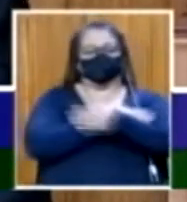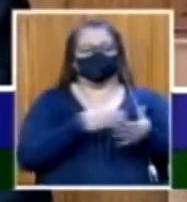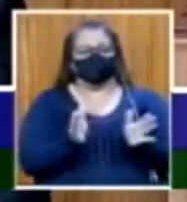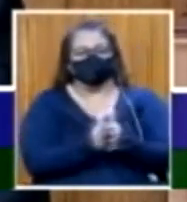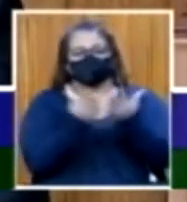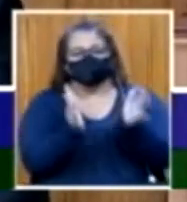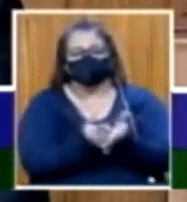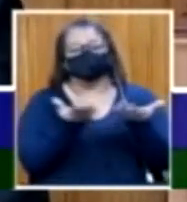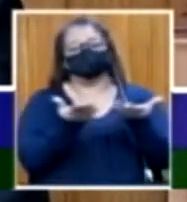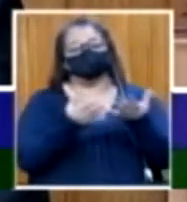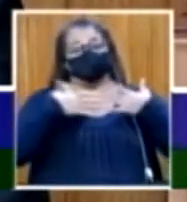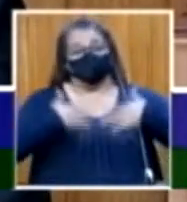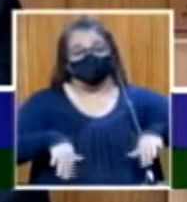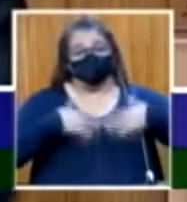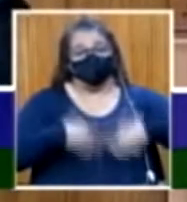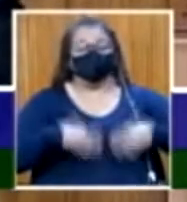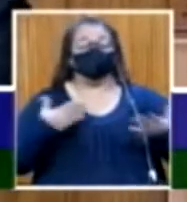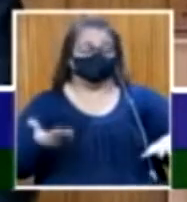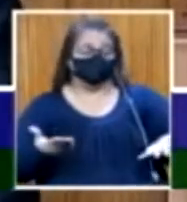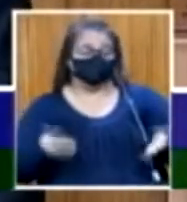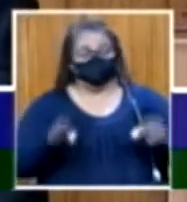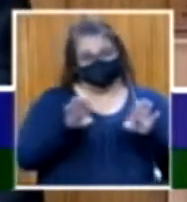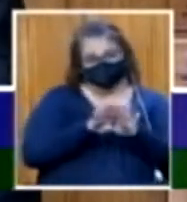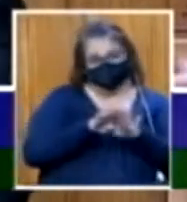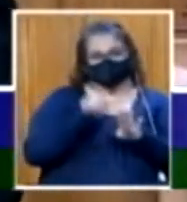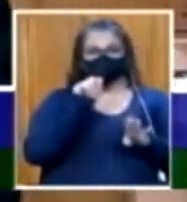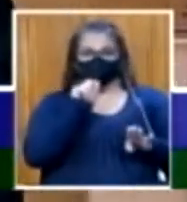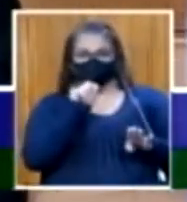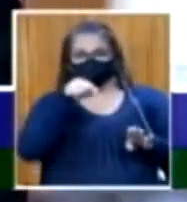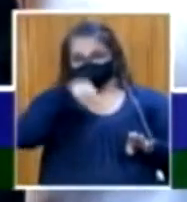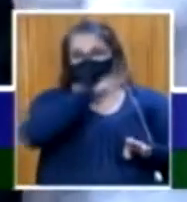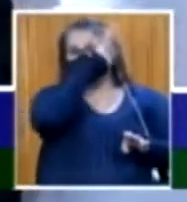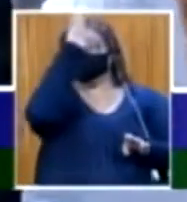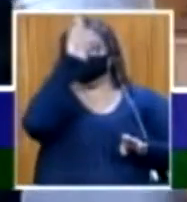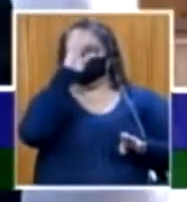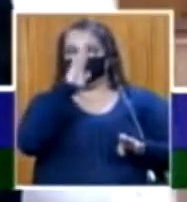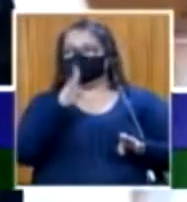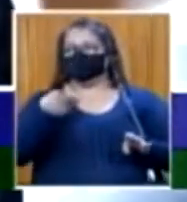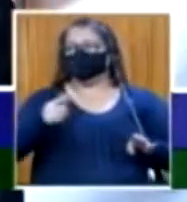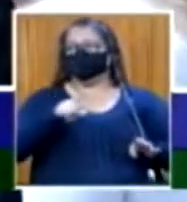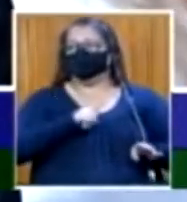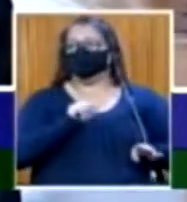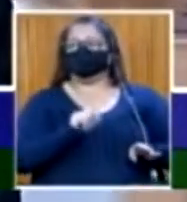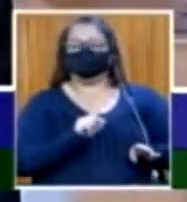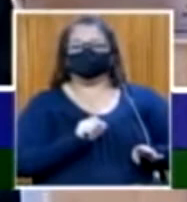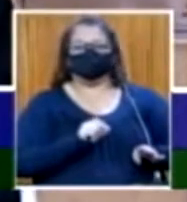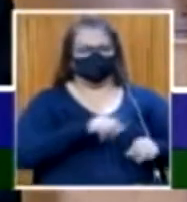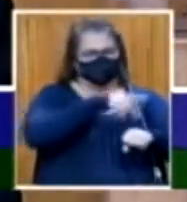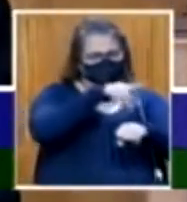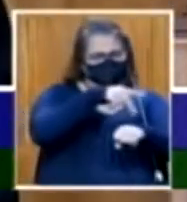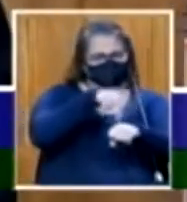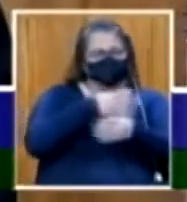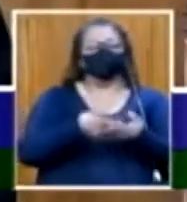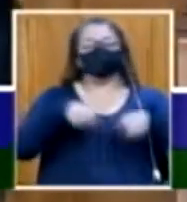atividade imobiliária. Além disso, o Brasil hoje, como muitos países, vive